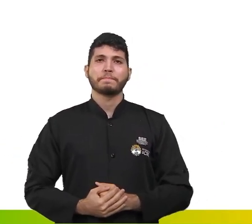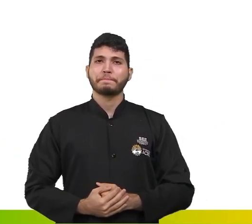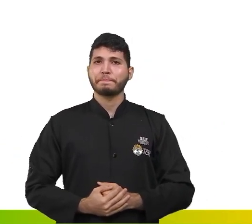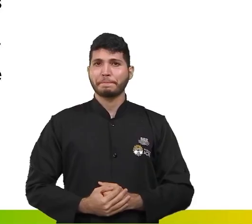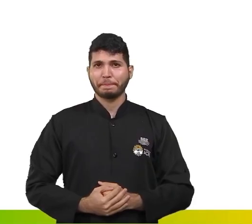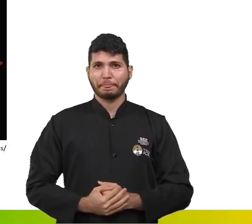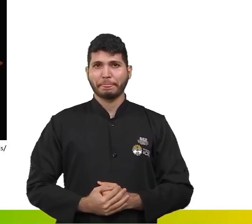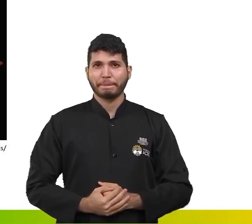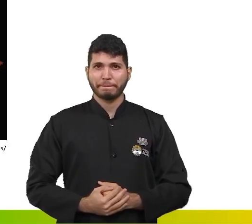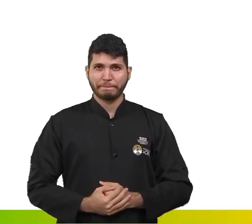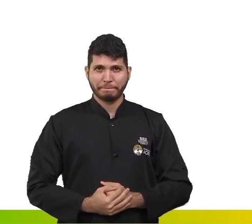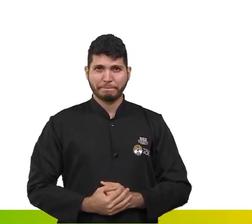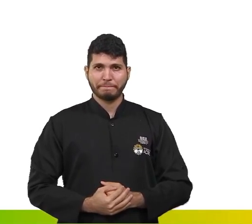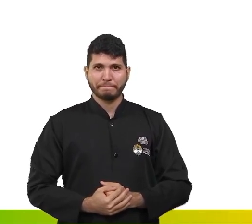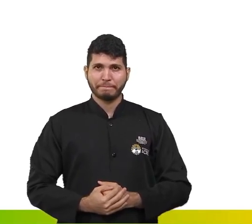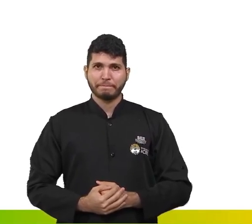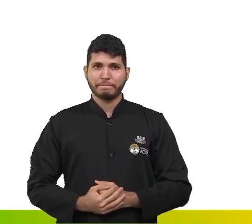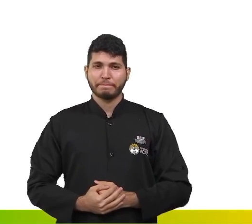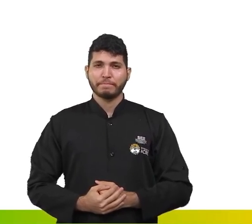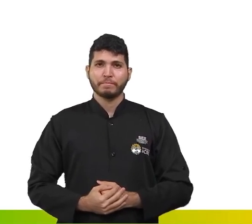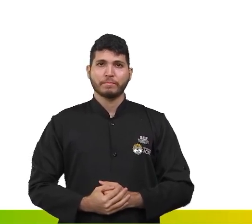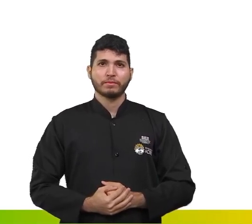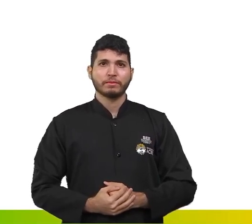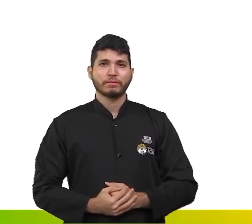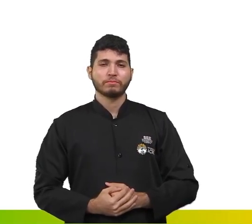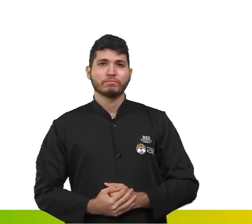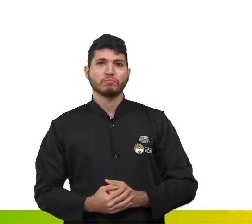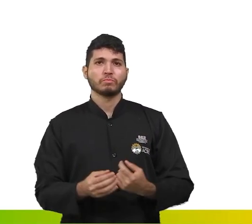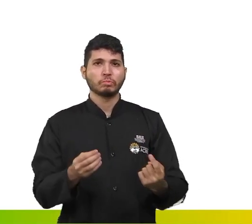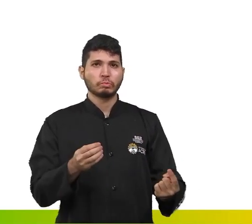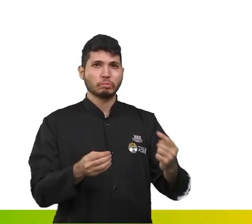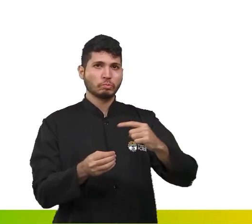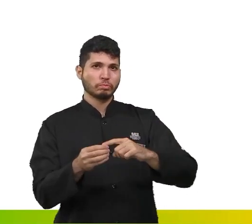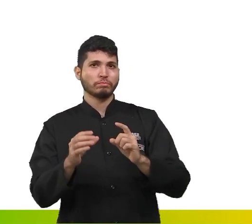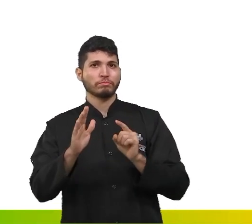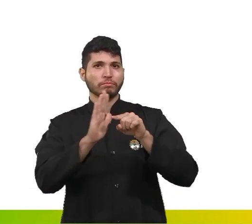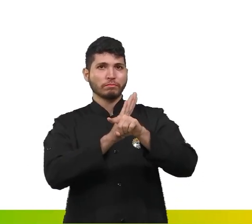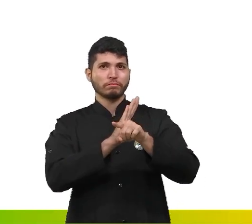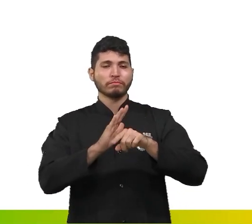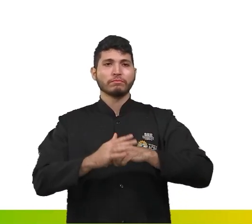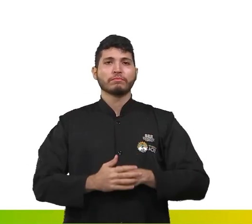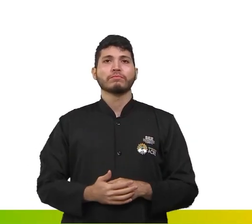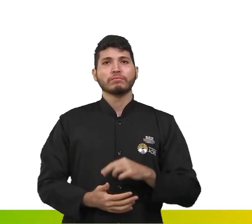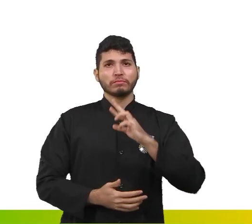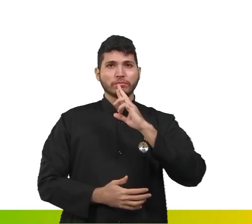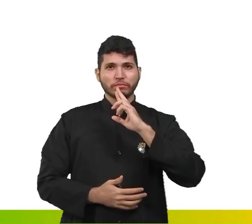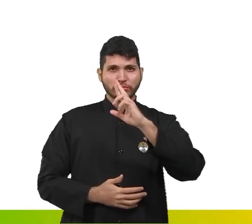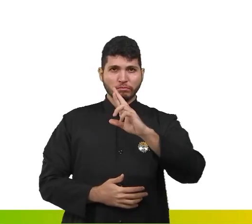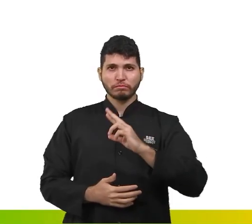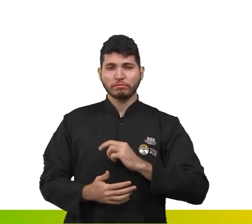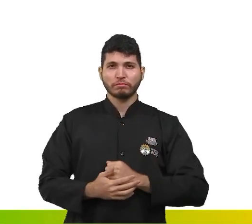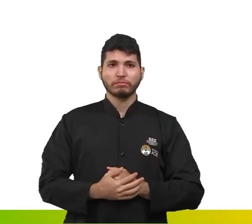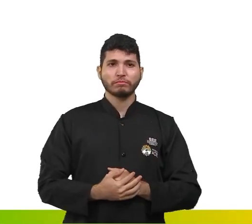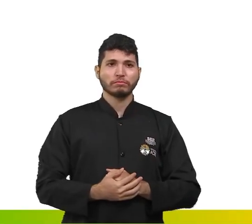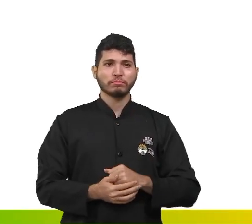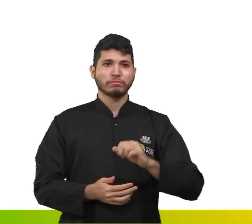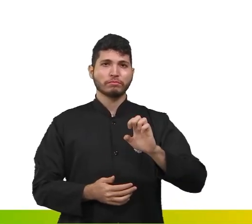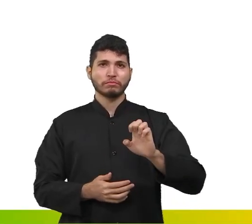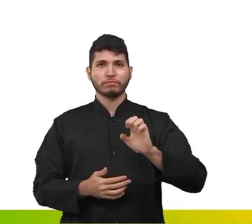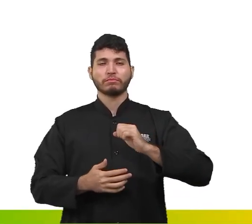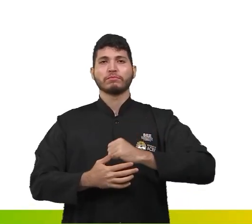conexão. Então vamos voltar lá na nossa questão. Nosso gabarito, letra